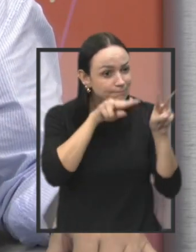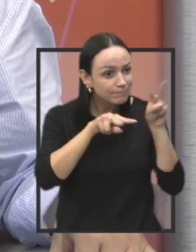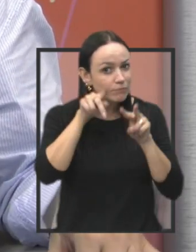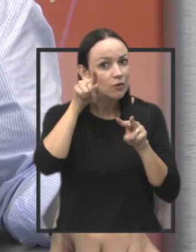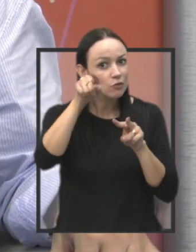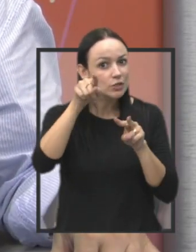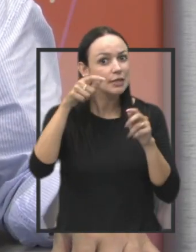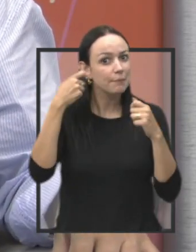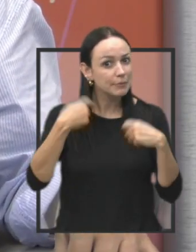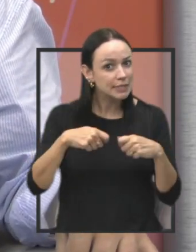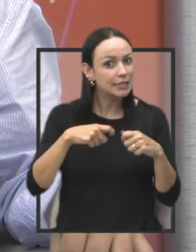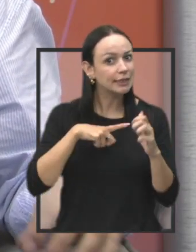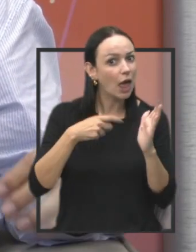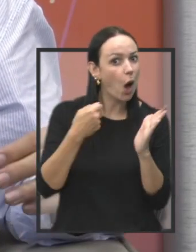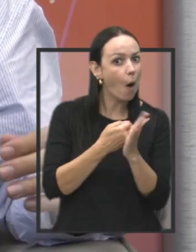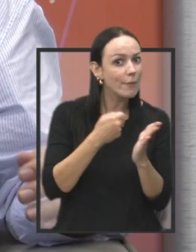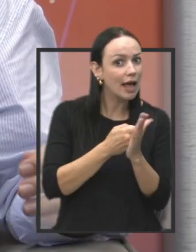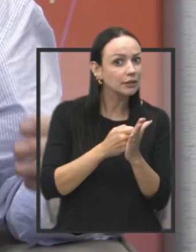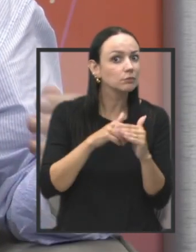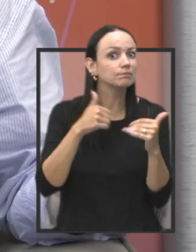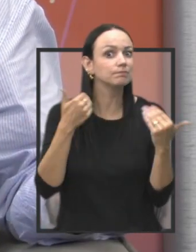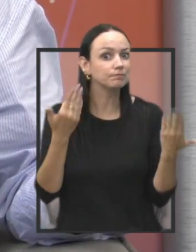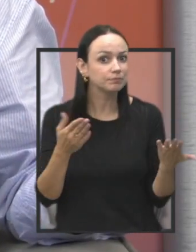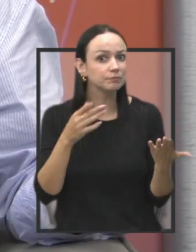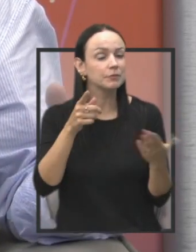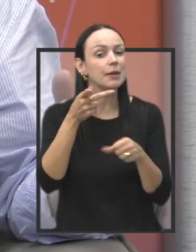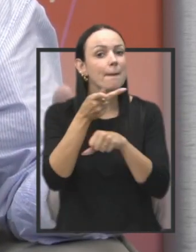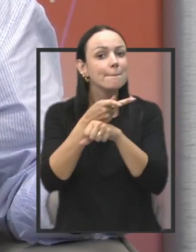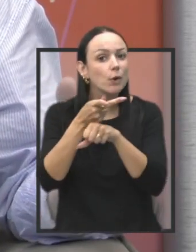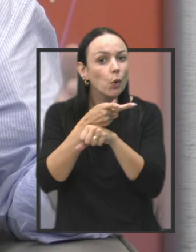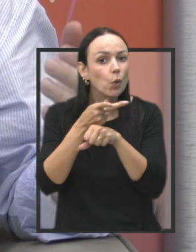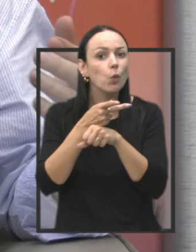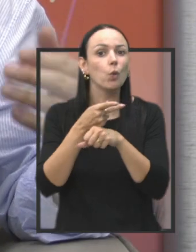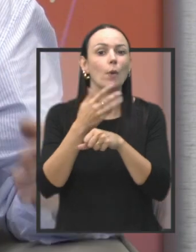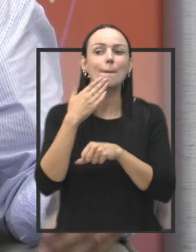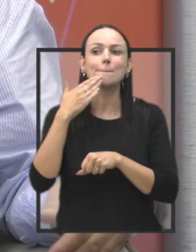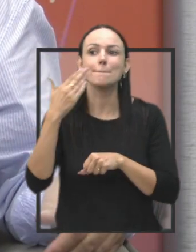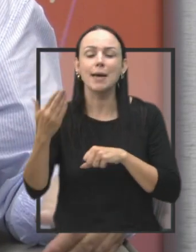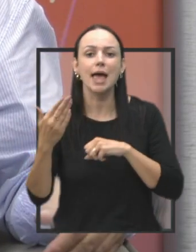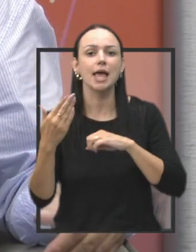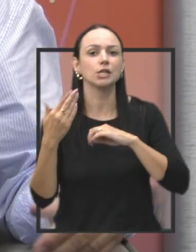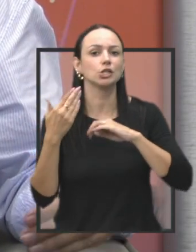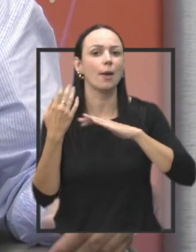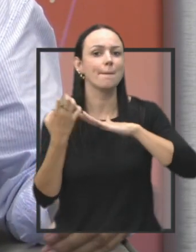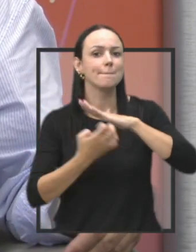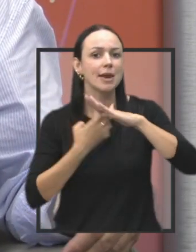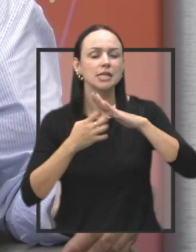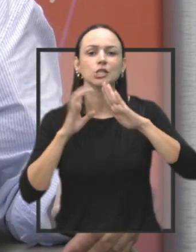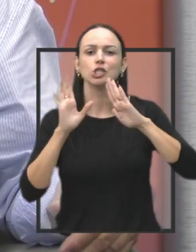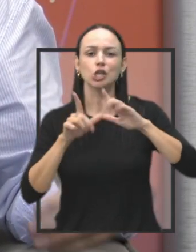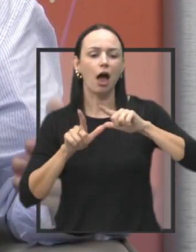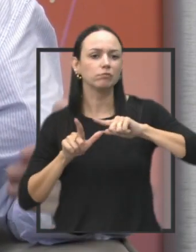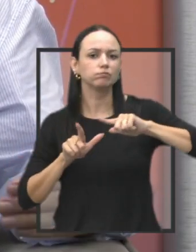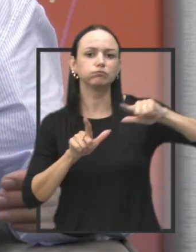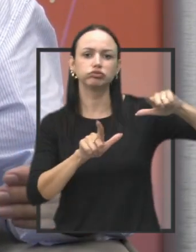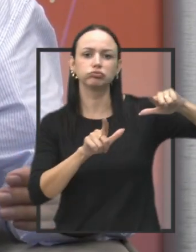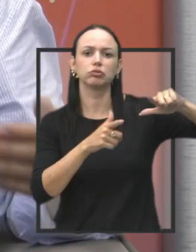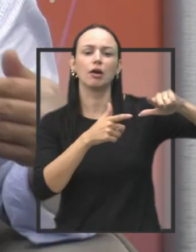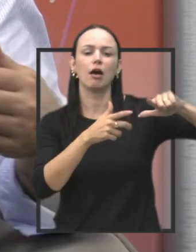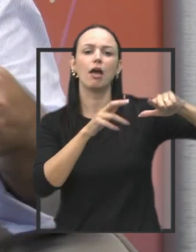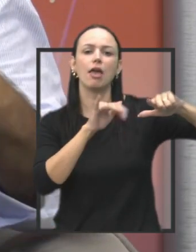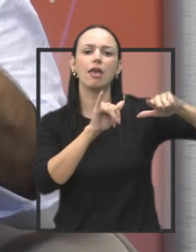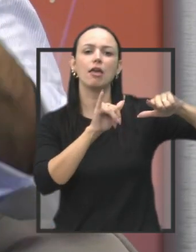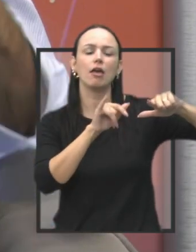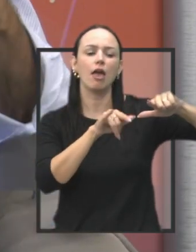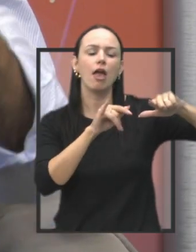entrega da declaração de imposto de renda. Procure, pede, as empresas já forneceram todos os informes de rendimentos, dá uma olhada